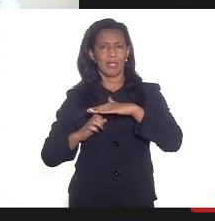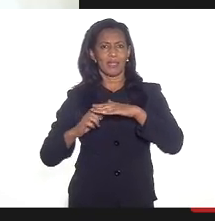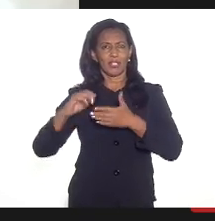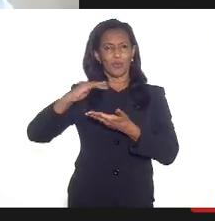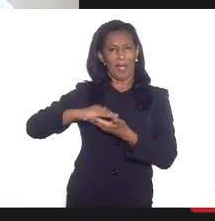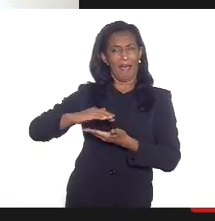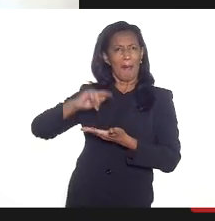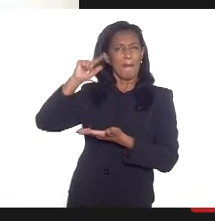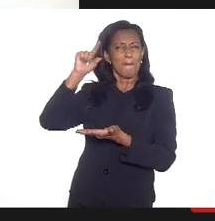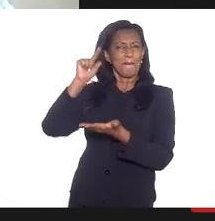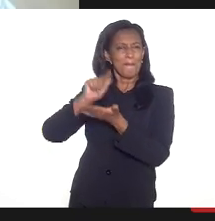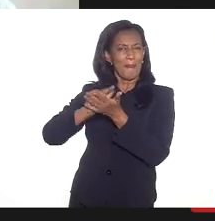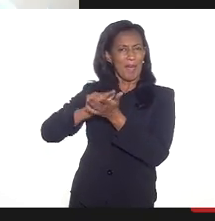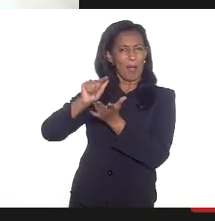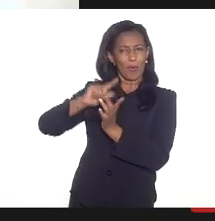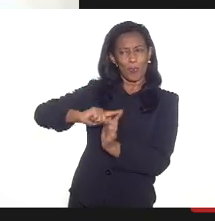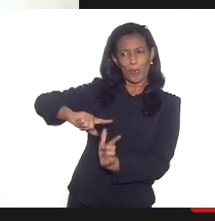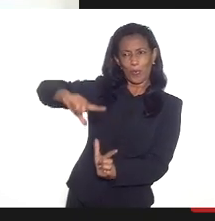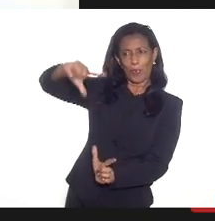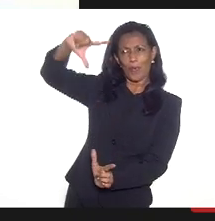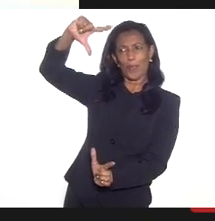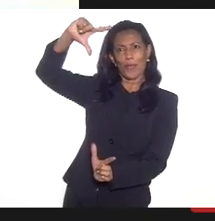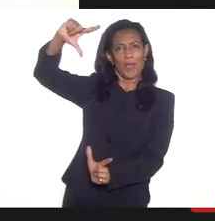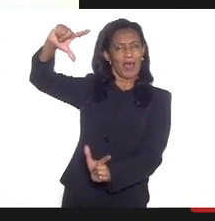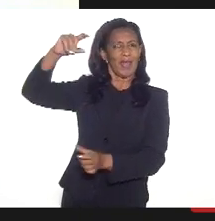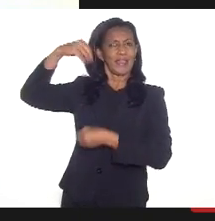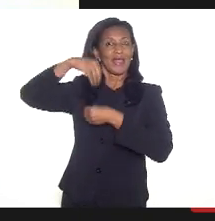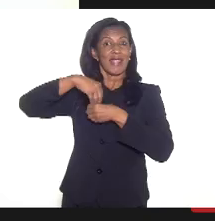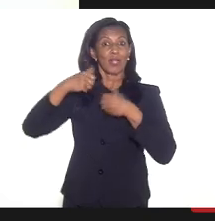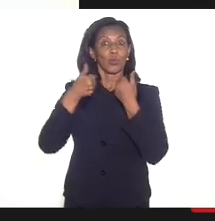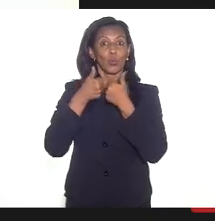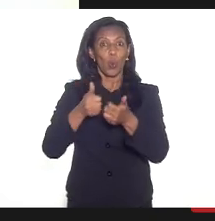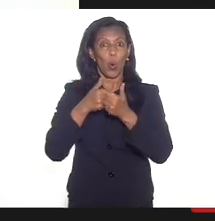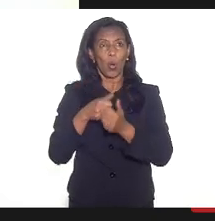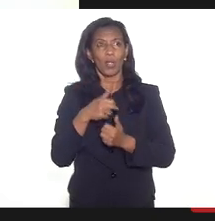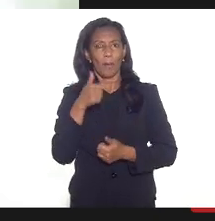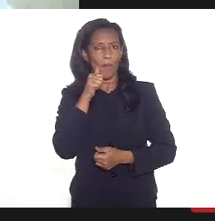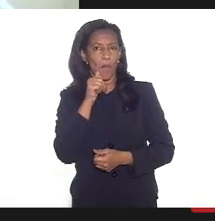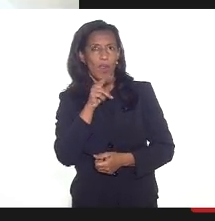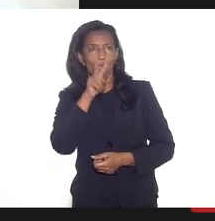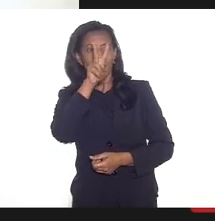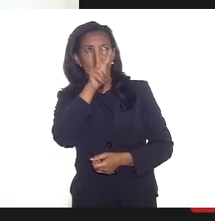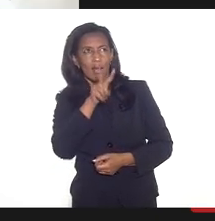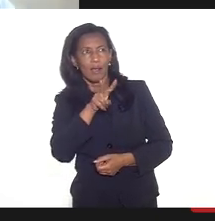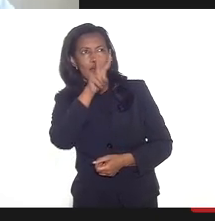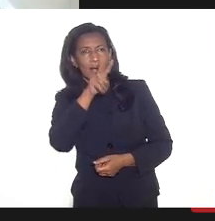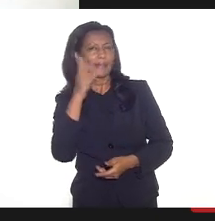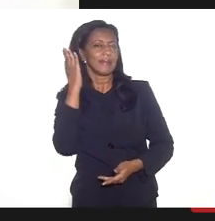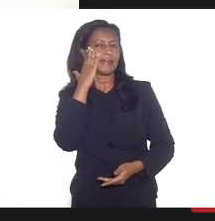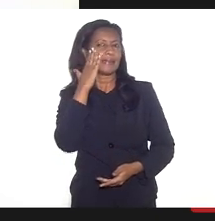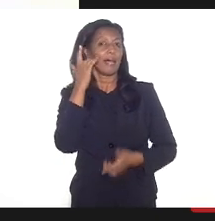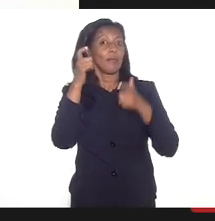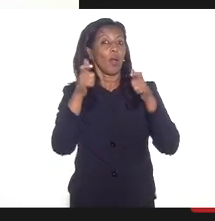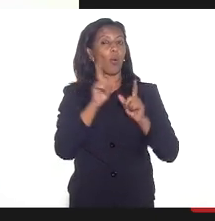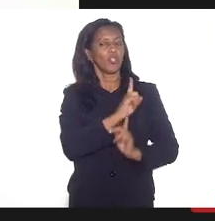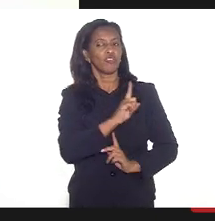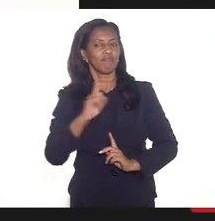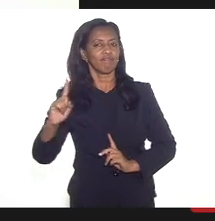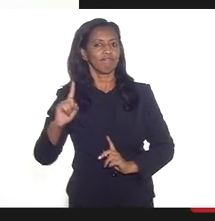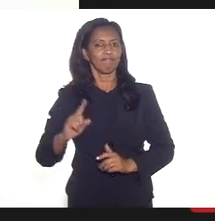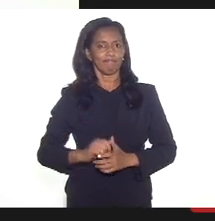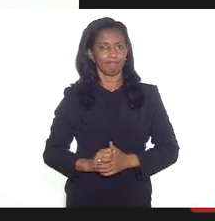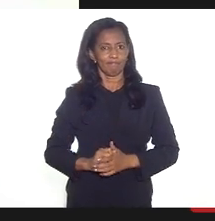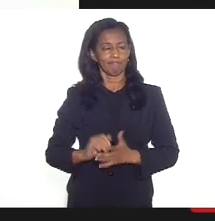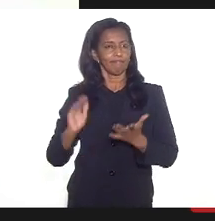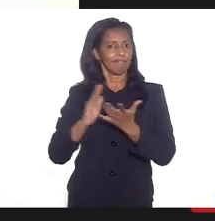aqueles outdoor nos ônibus, mais outdoor falando onde essas mulheres possam se dirigir. A